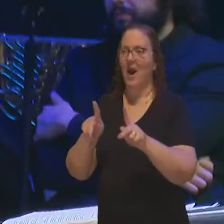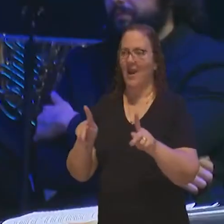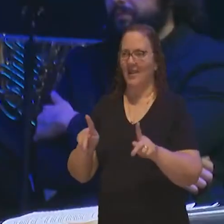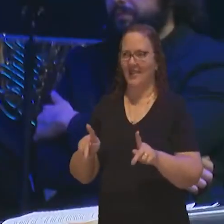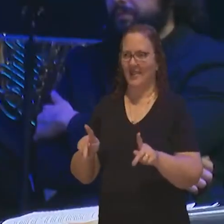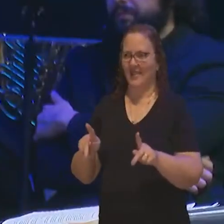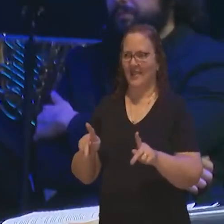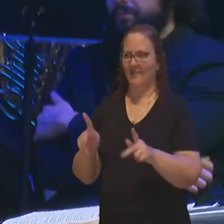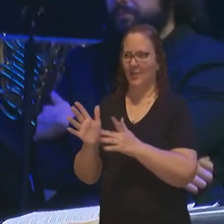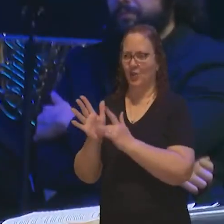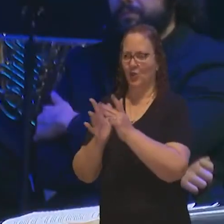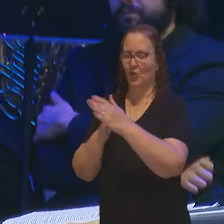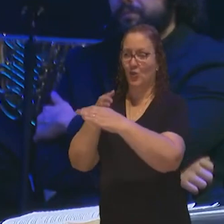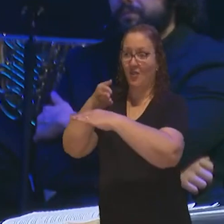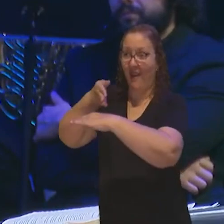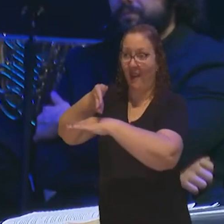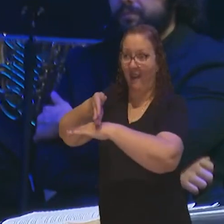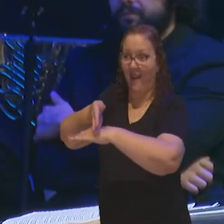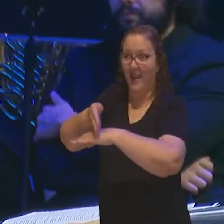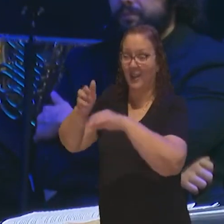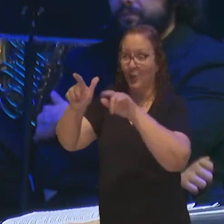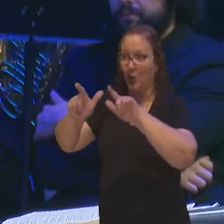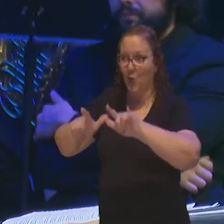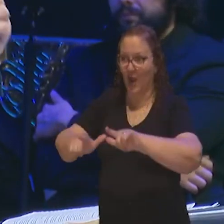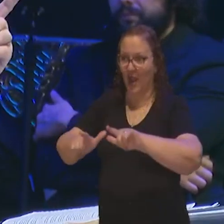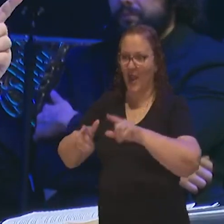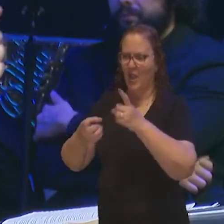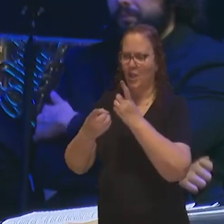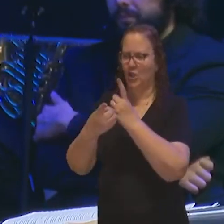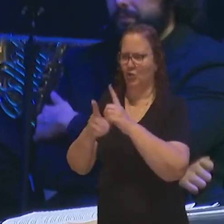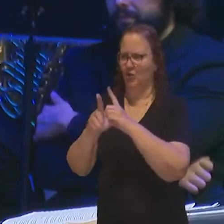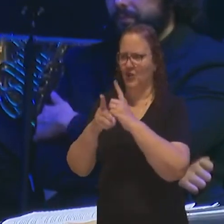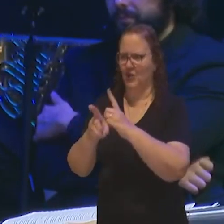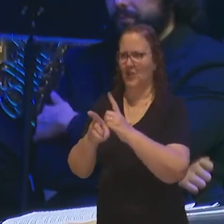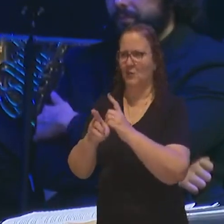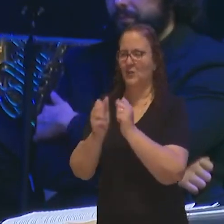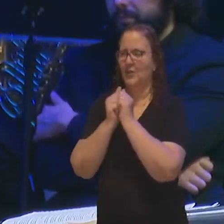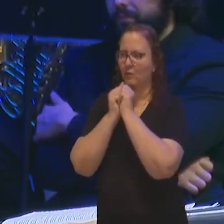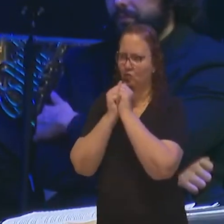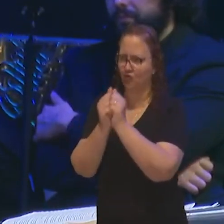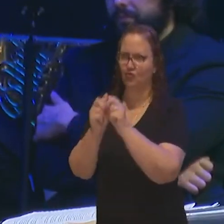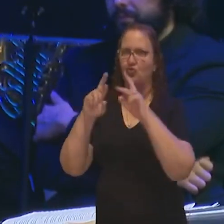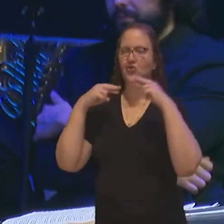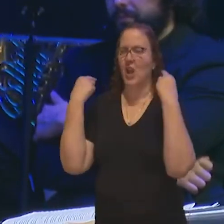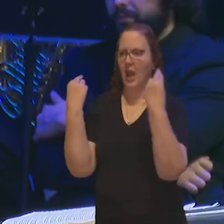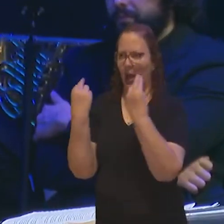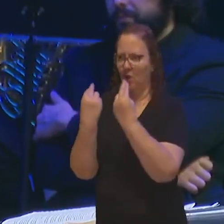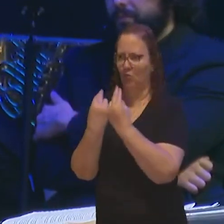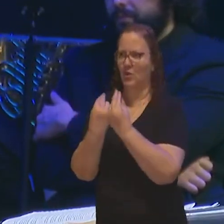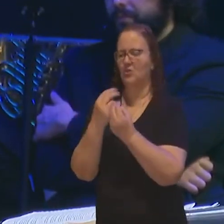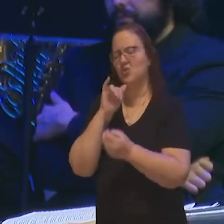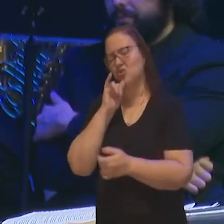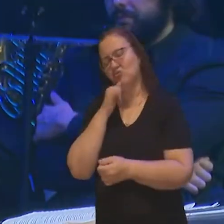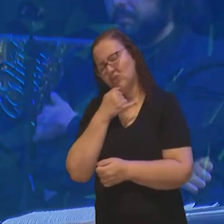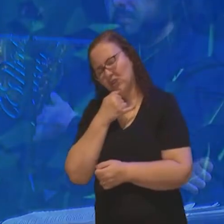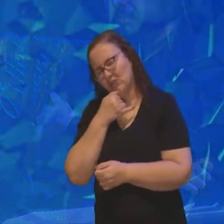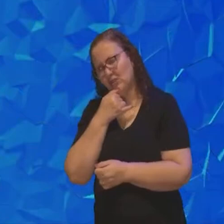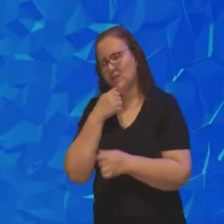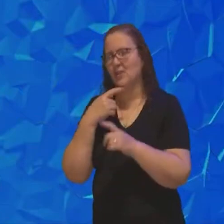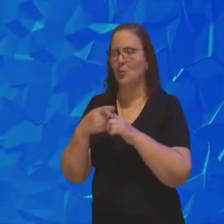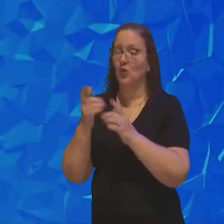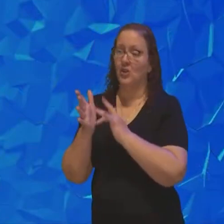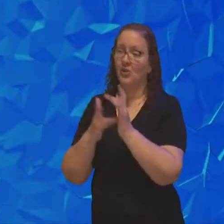E o verso 24 do capítulo 20 de João 20, verso 24. Ora,